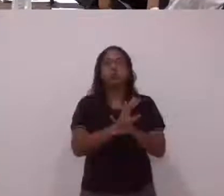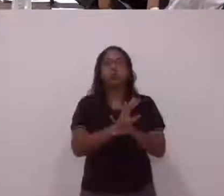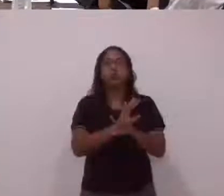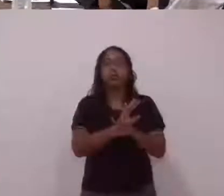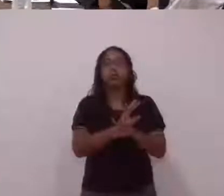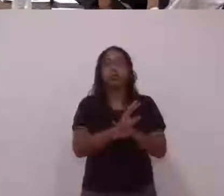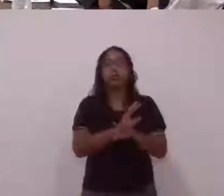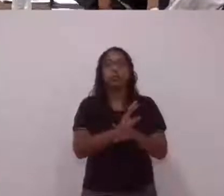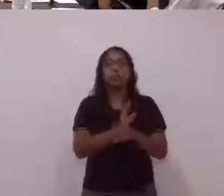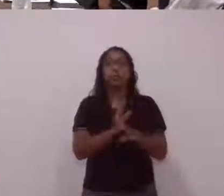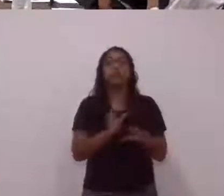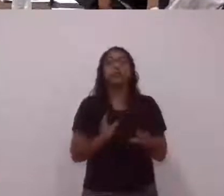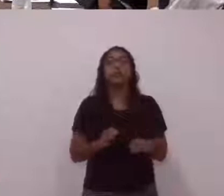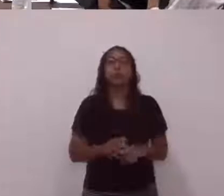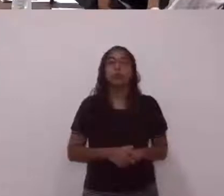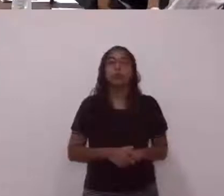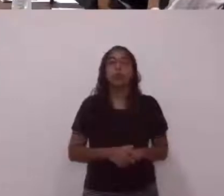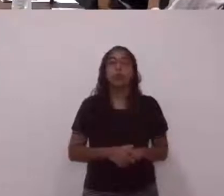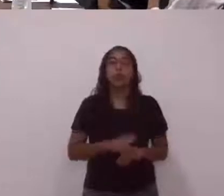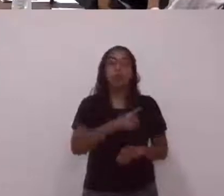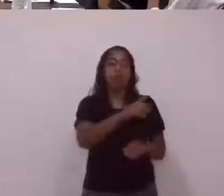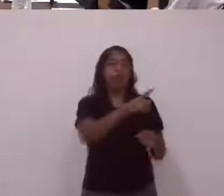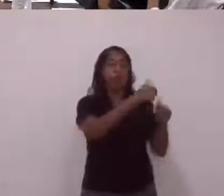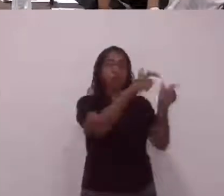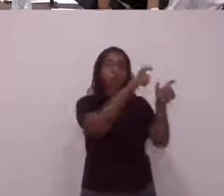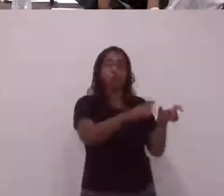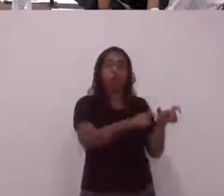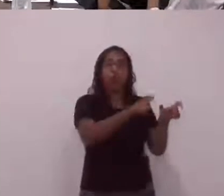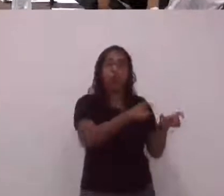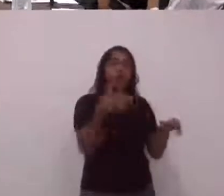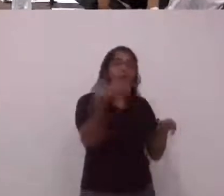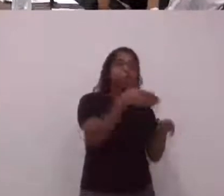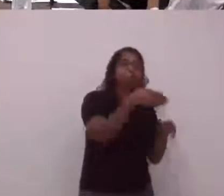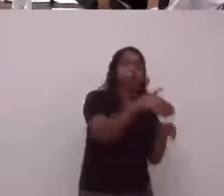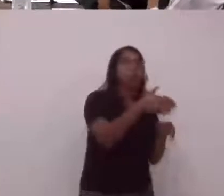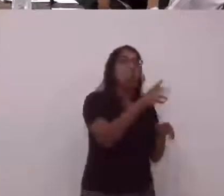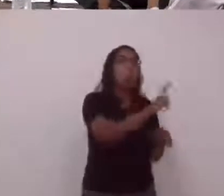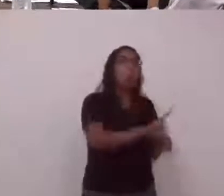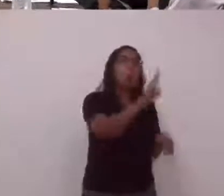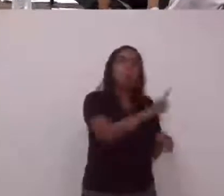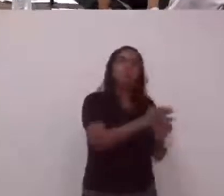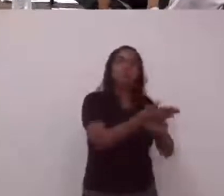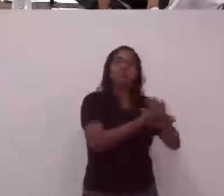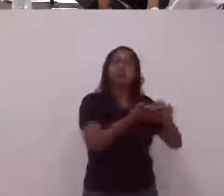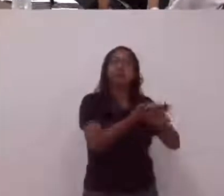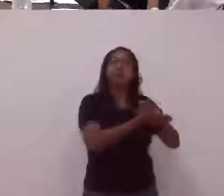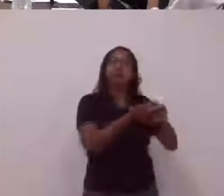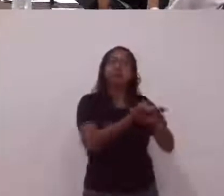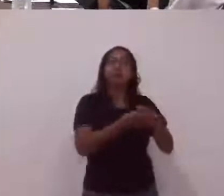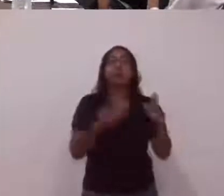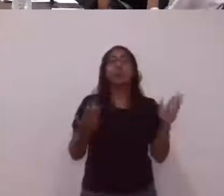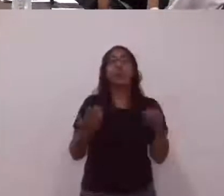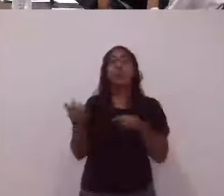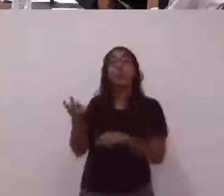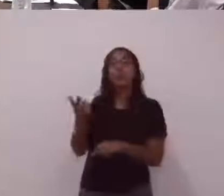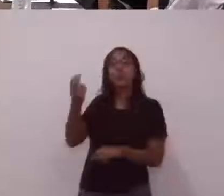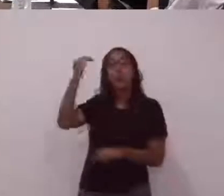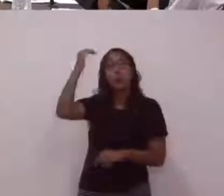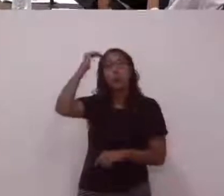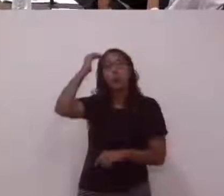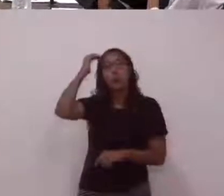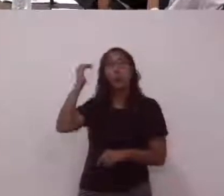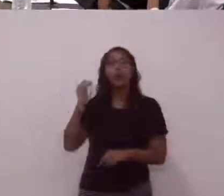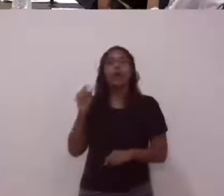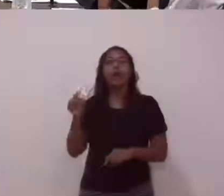durante todo o período fechado e sem uso. É flagrante a culpa dos demandados. Ignoraram a